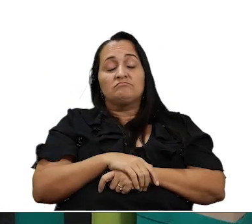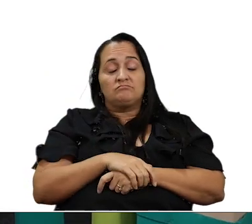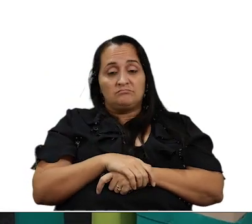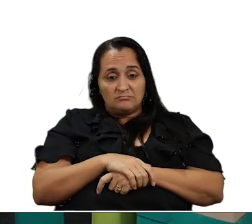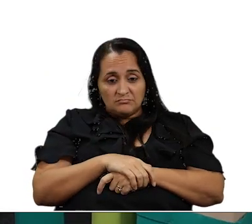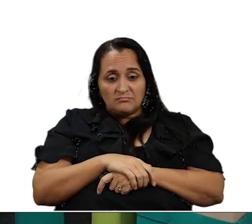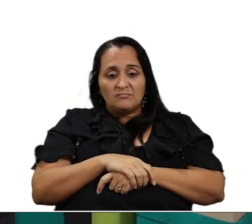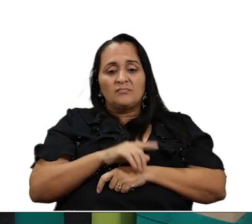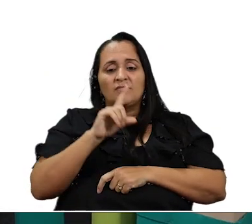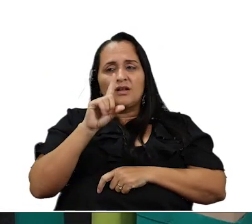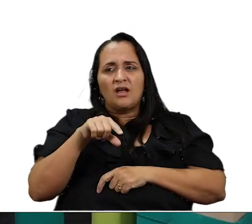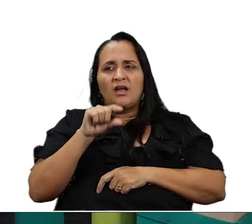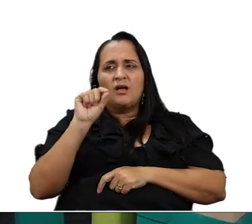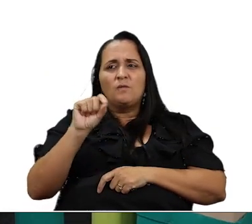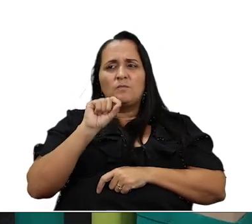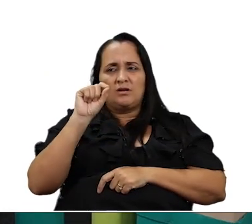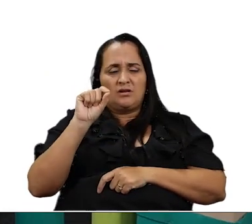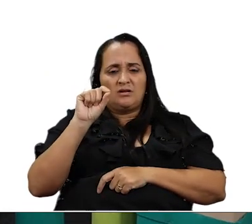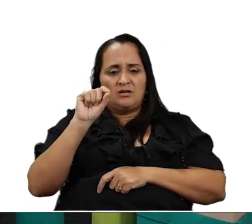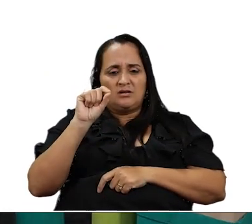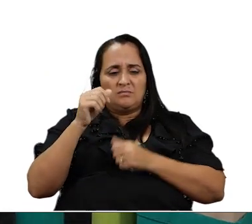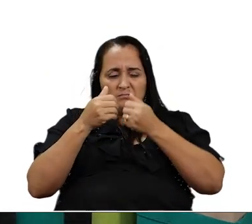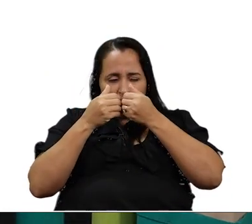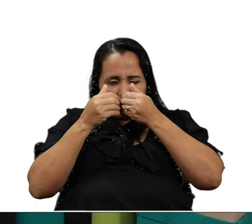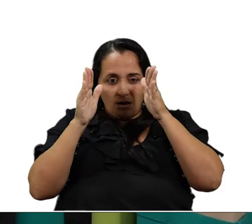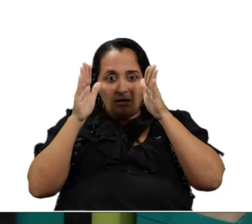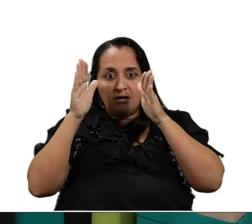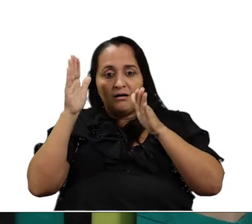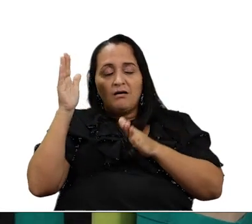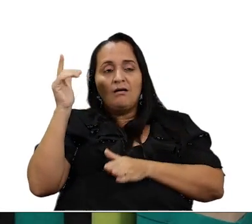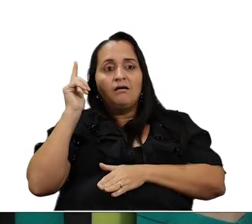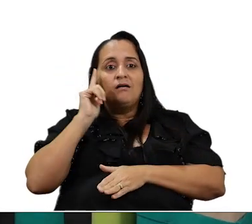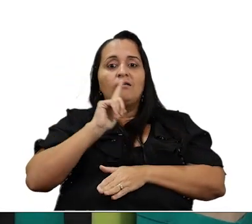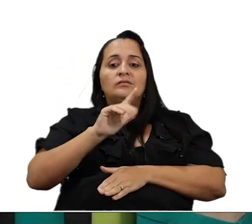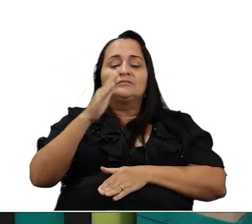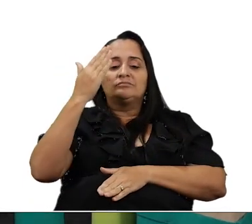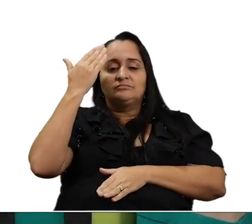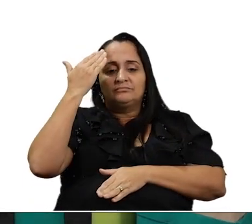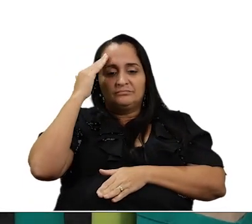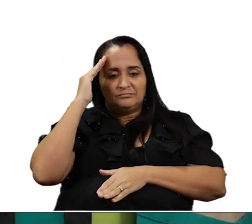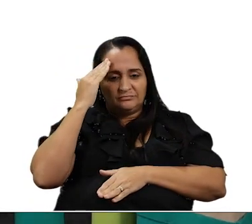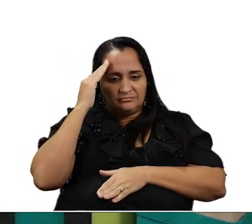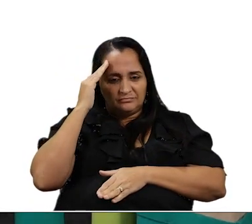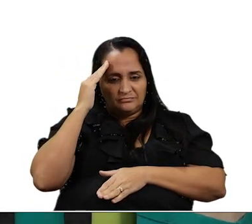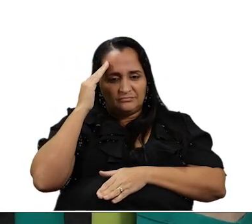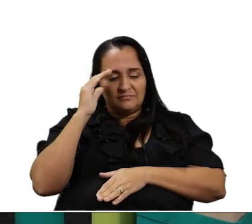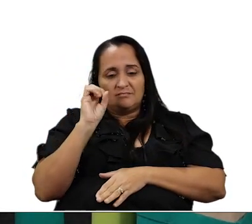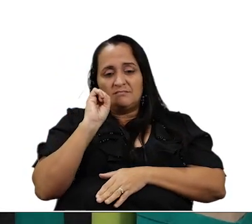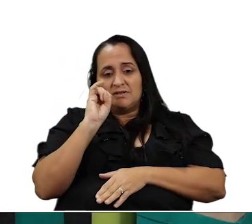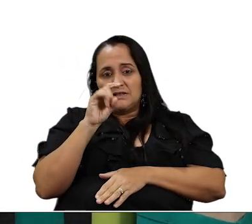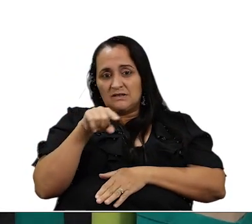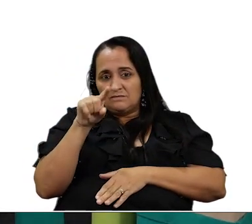a chave para destravar a resposta dessa daqui, ó. Se você